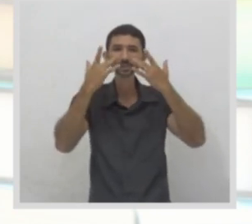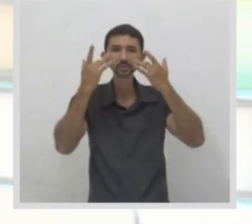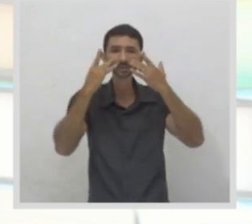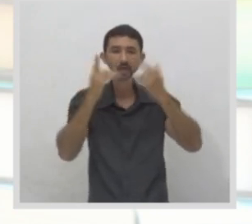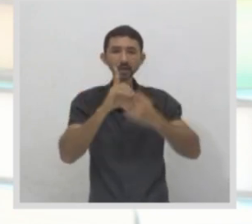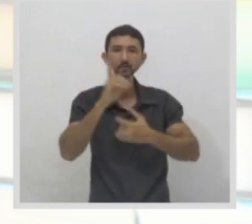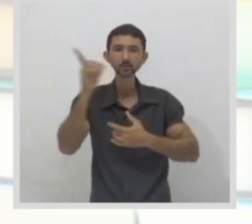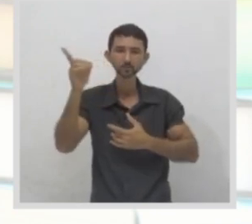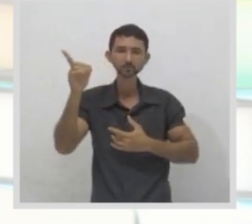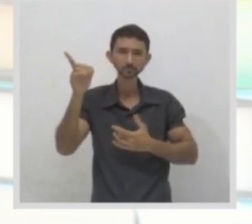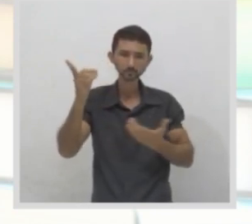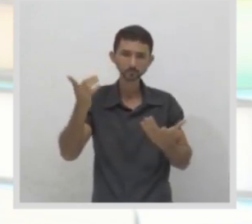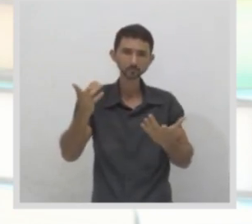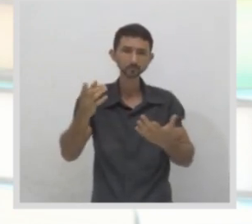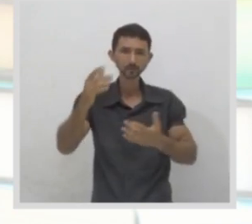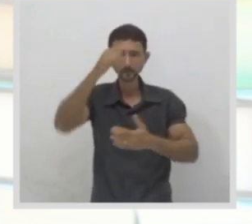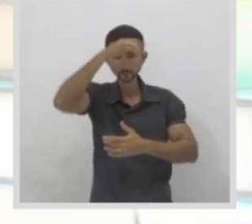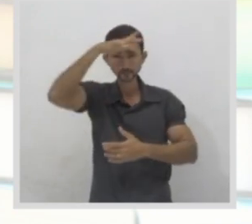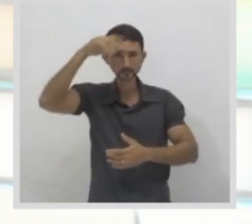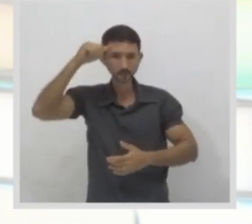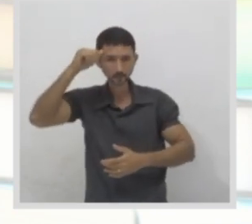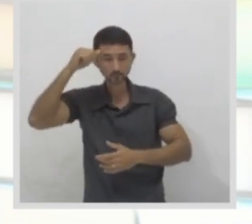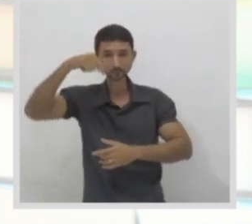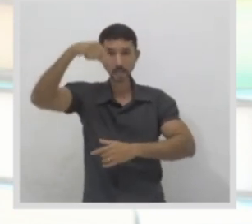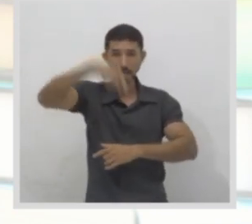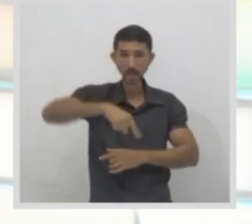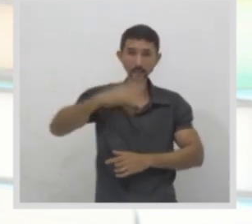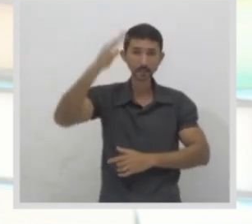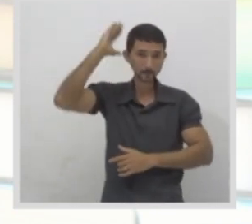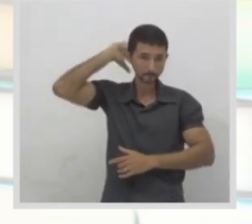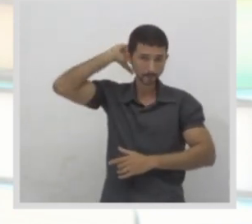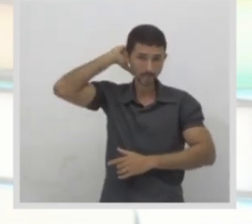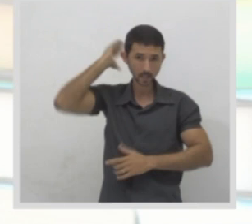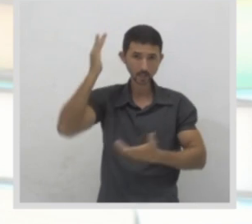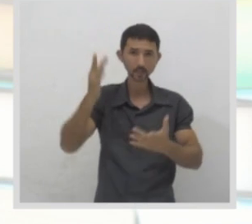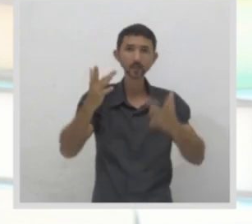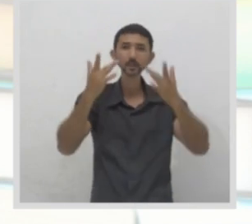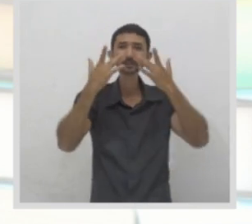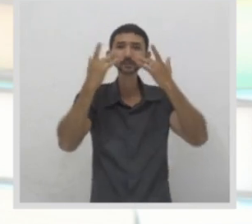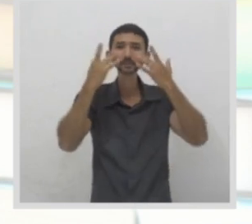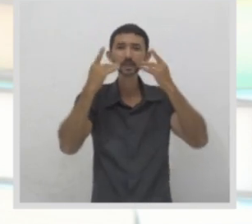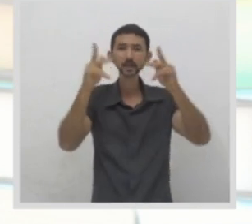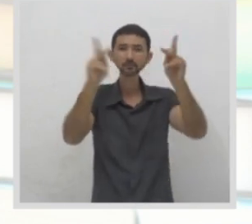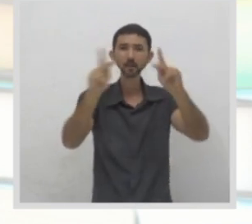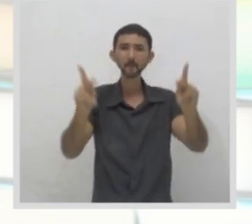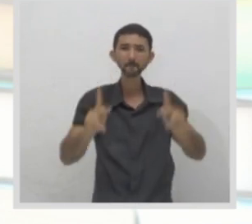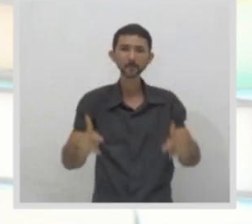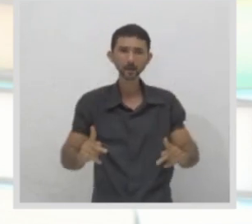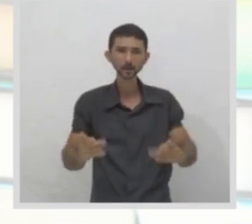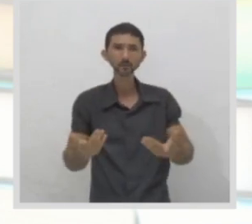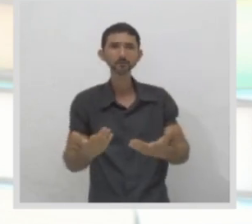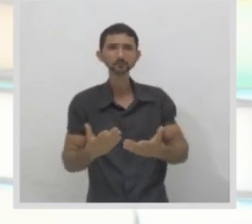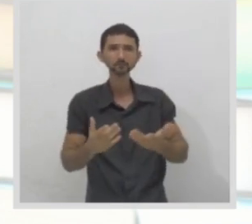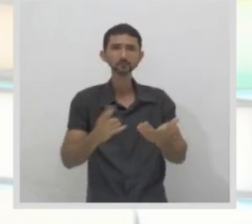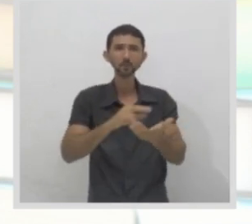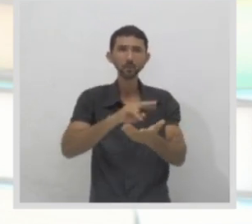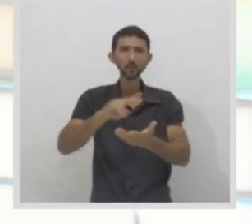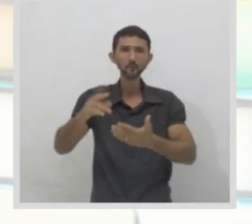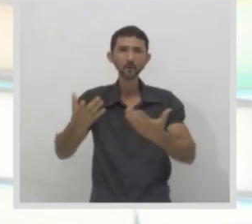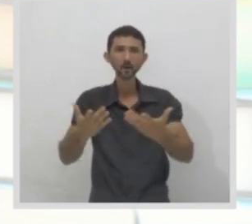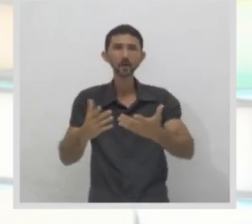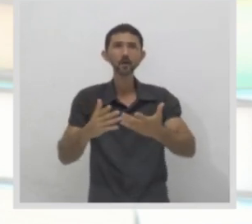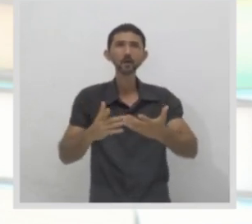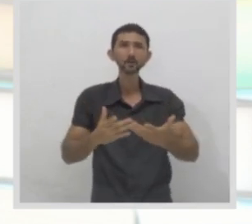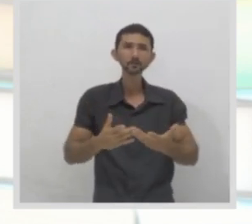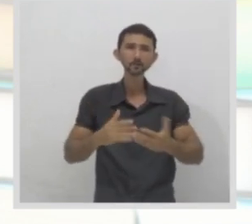de Manaus, e o Teatro da Paz aqui, né? Só que esse ciclo ele começou a entrar em decadência a partir do momento